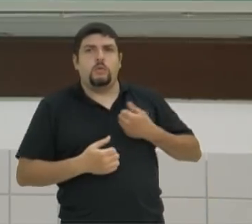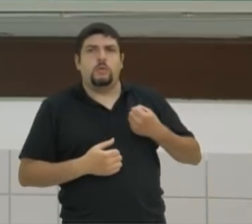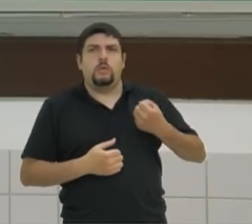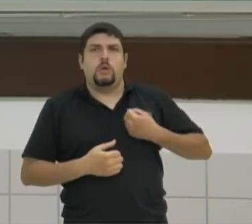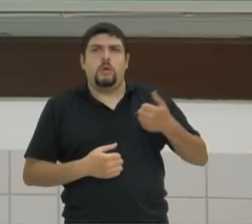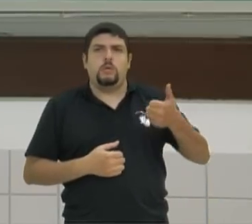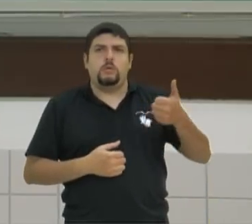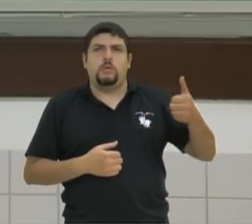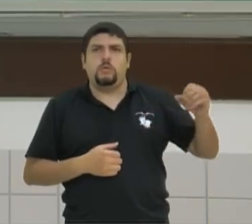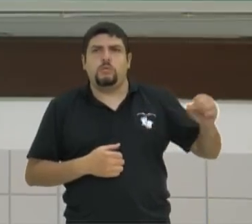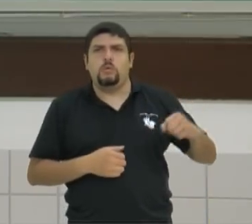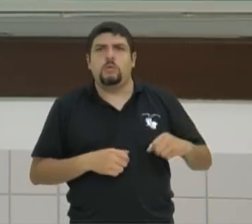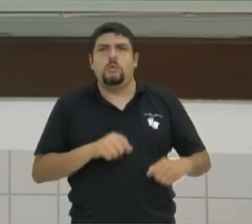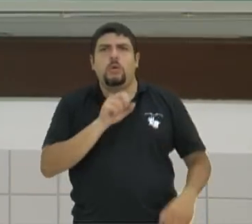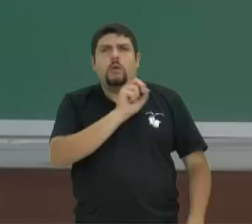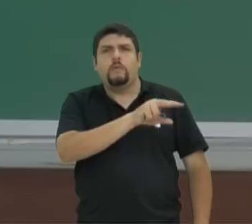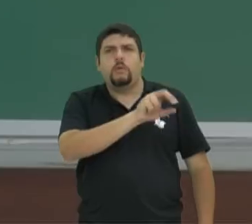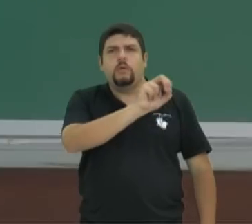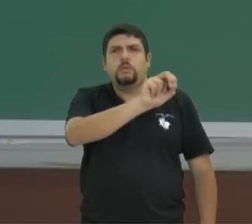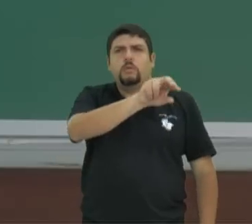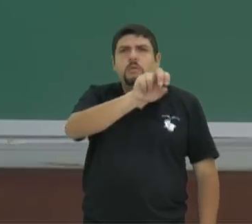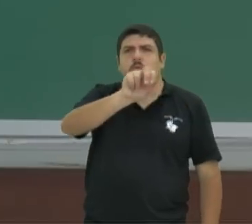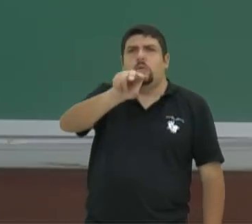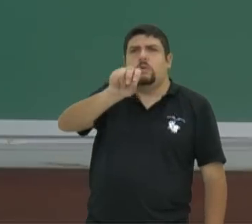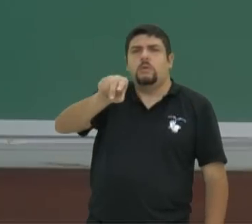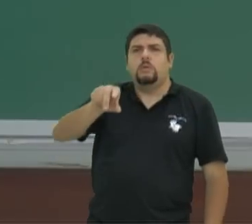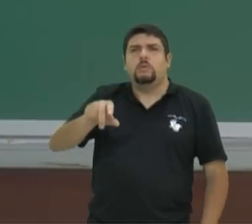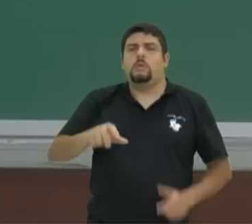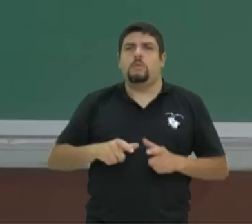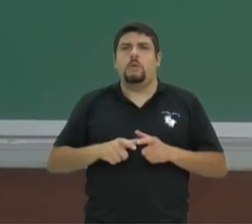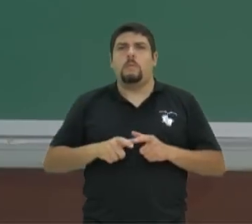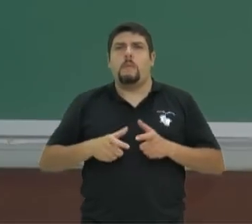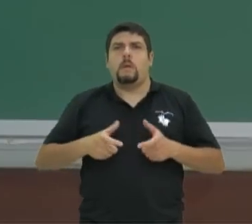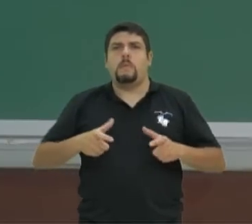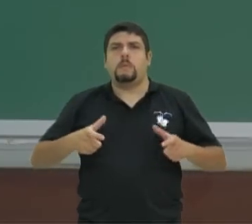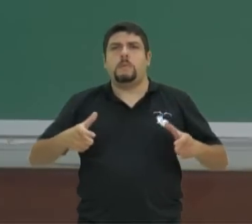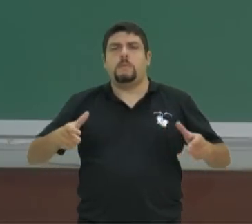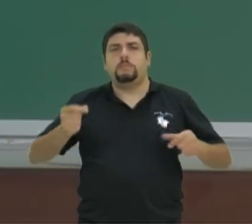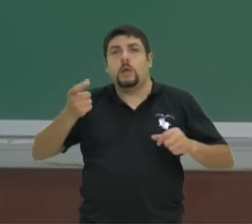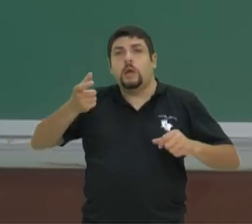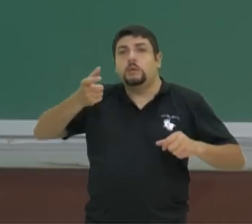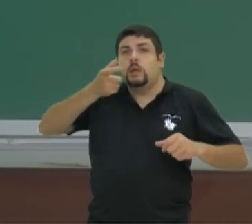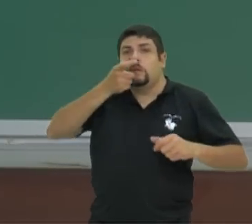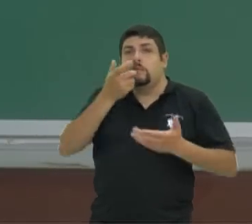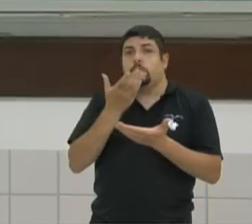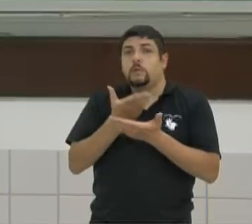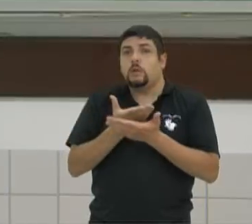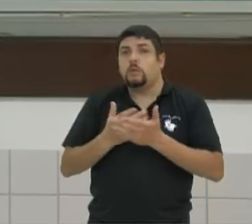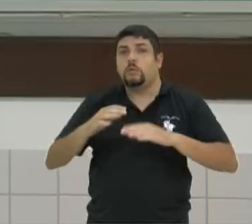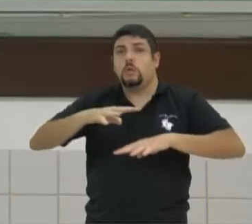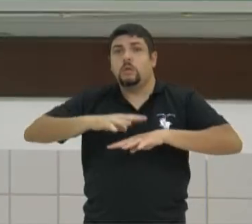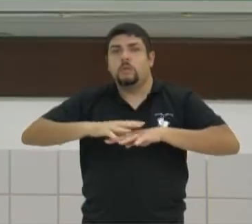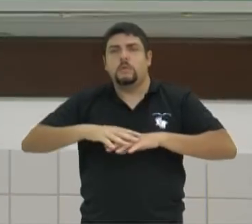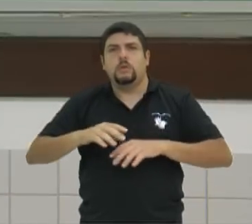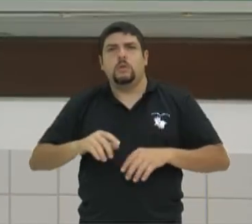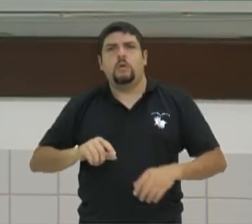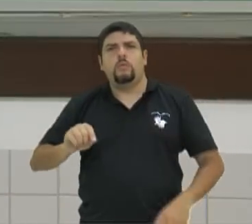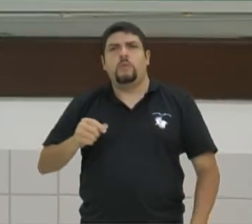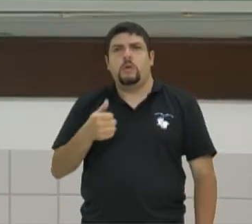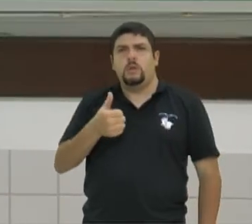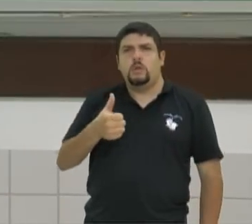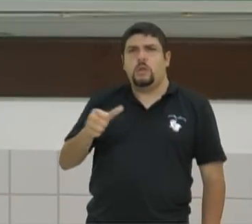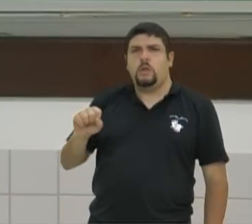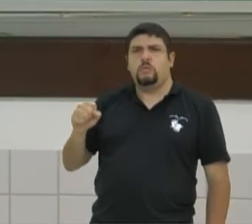outro fulaninho, está assistindo a aula, no caso, 118 de matemática. Né? Então, a aula de 118 de matemática é a mais assistida entre os programas do